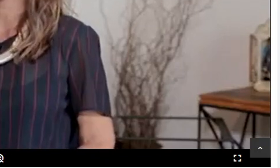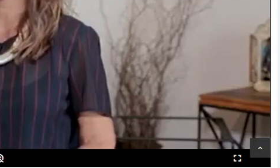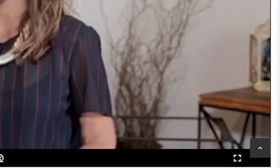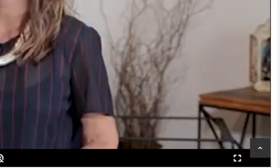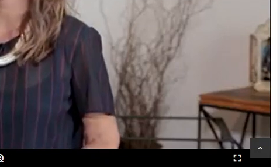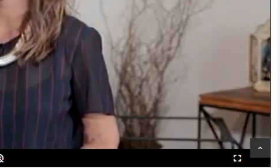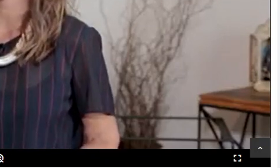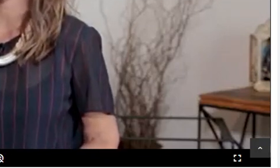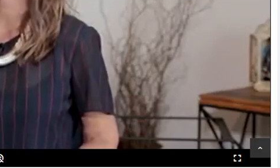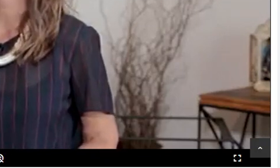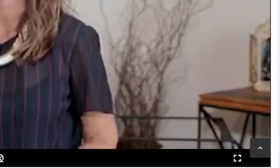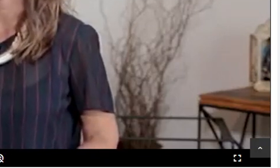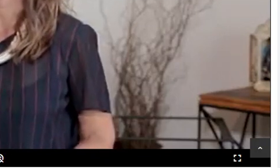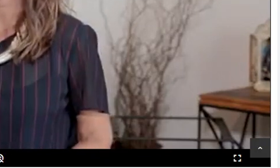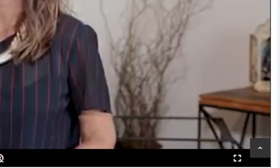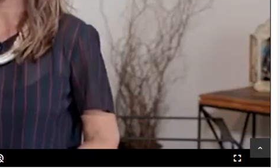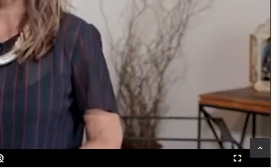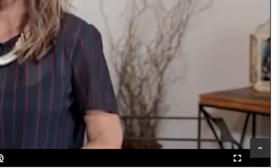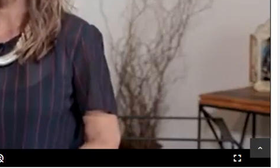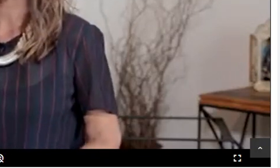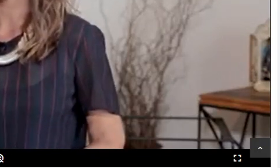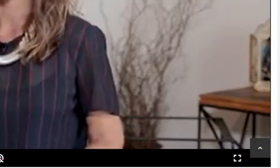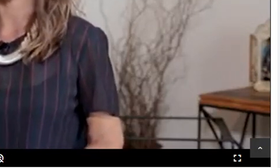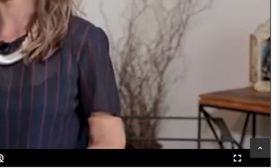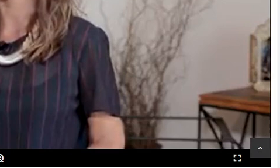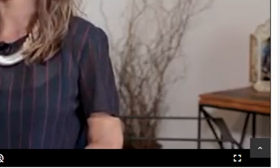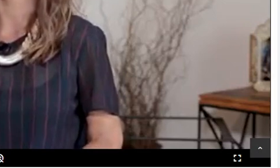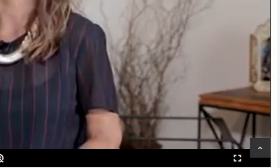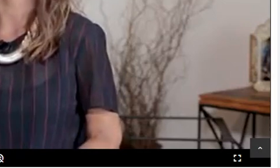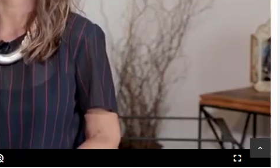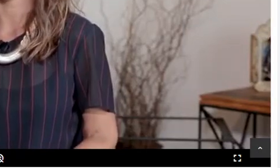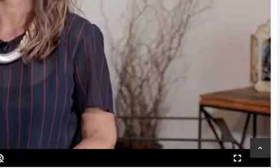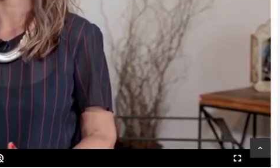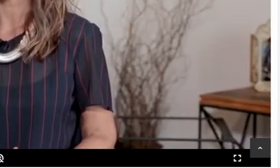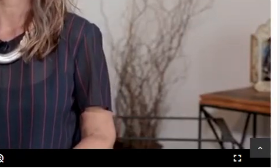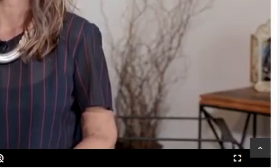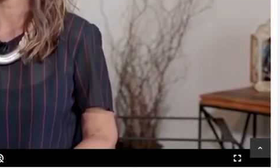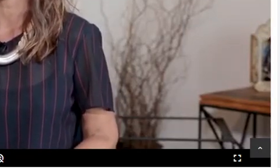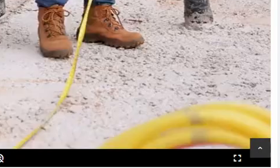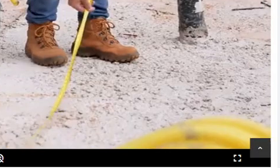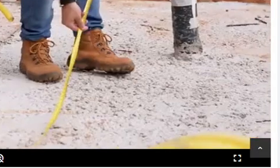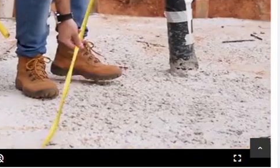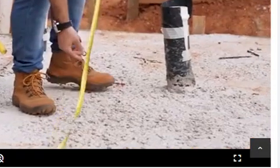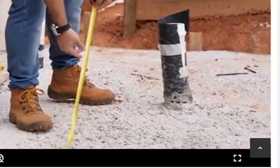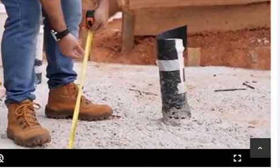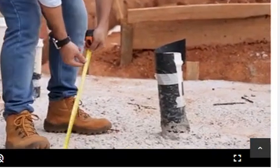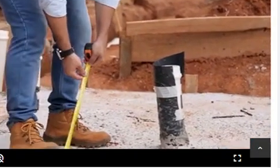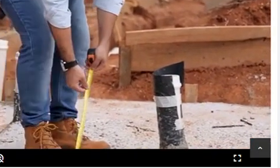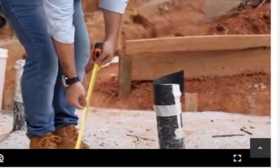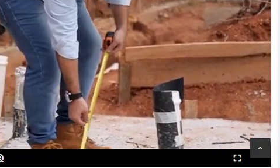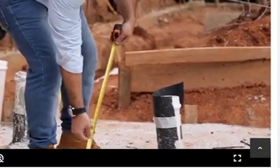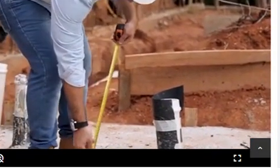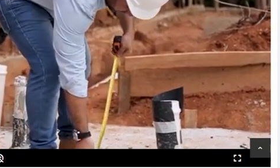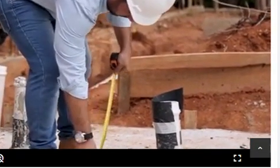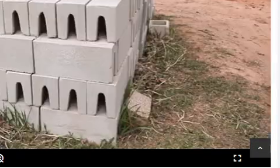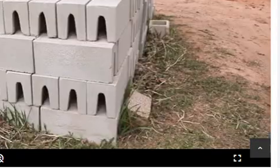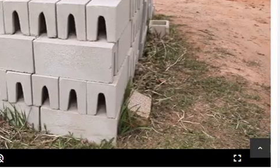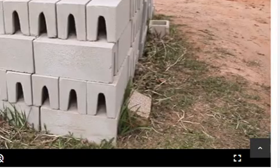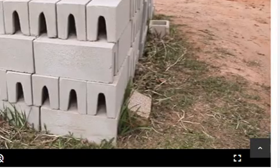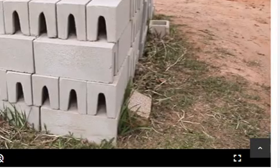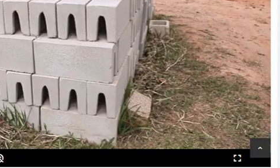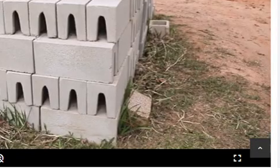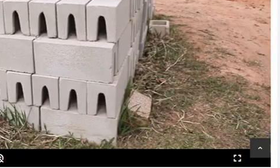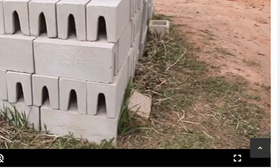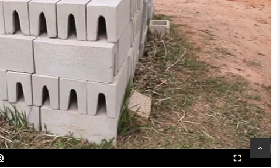nesse ponto inicial do projeto, para a gente compor um orçamento cada vez mais factível. Esse engenheiro civil destaca a importância